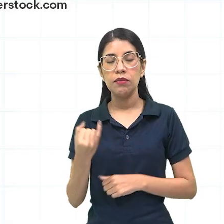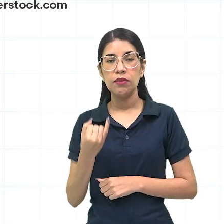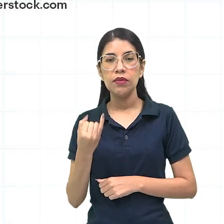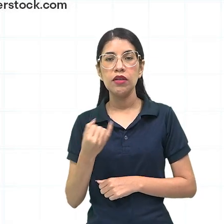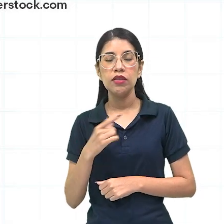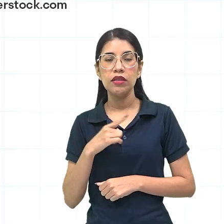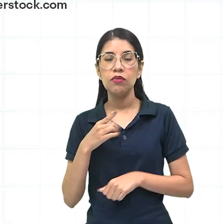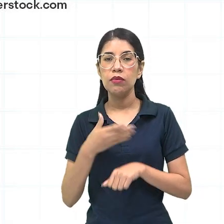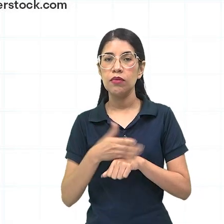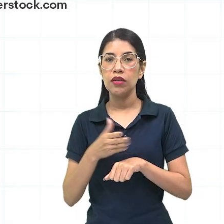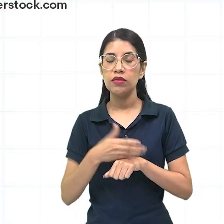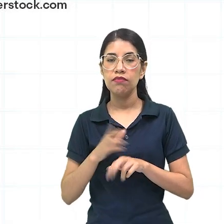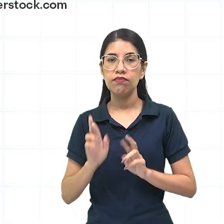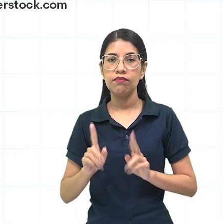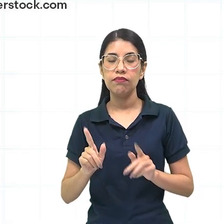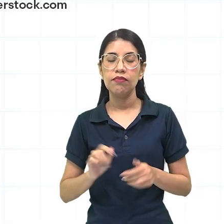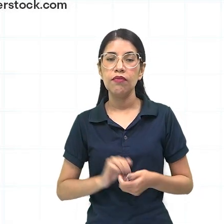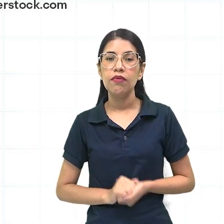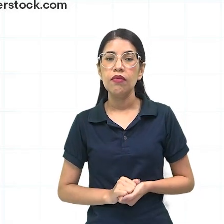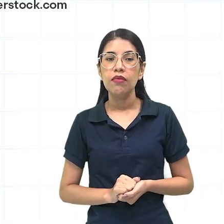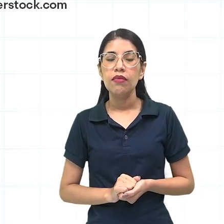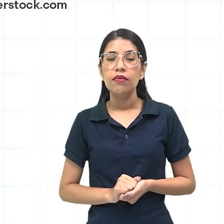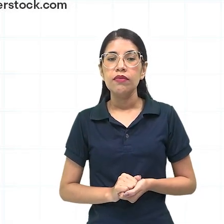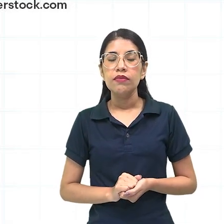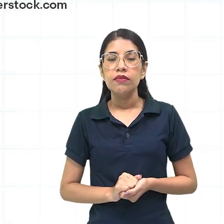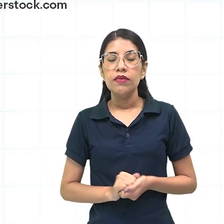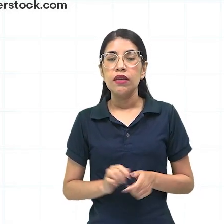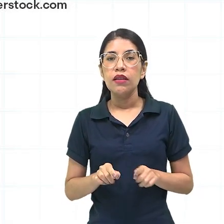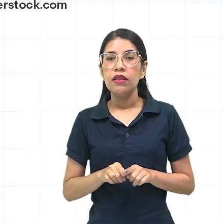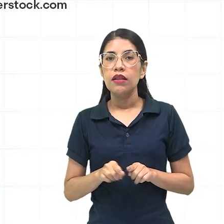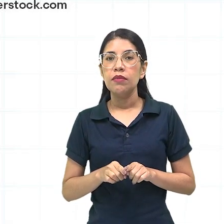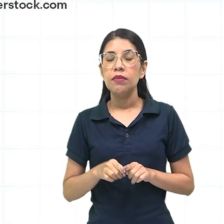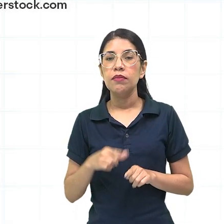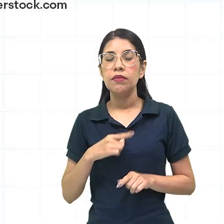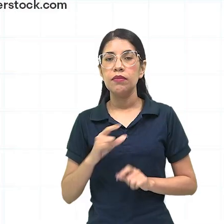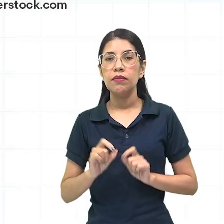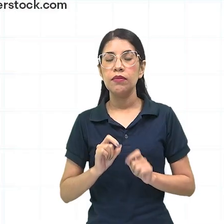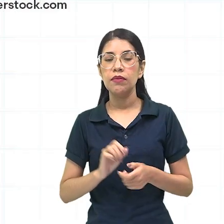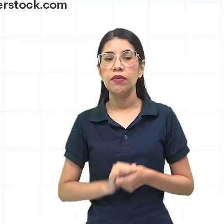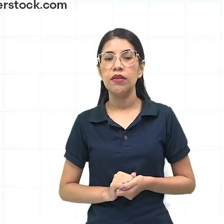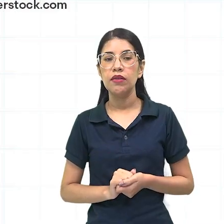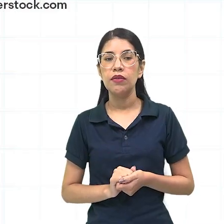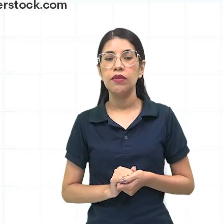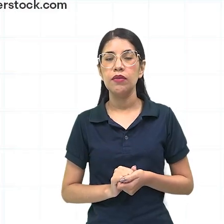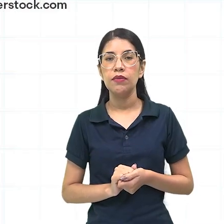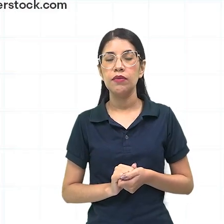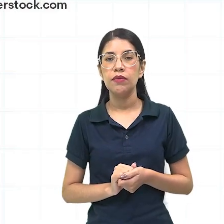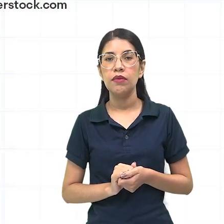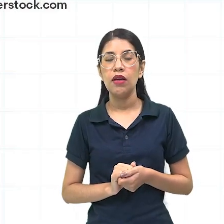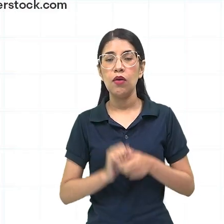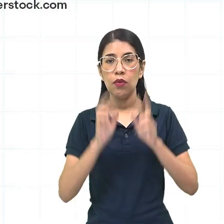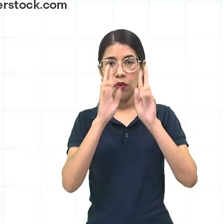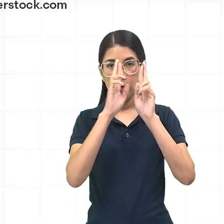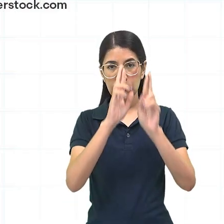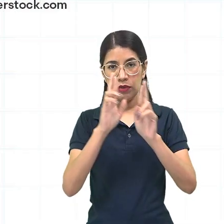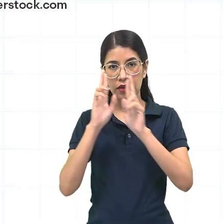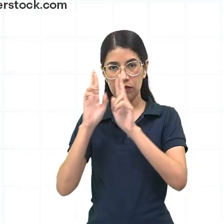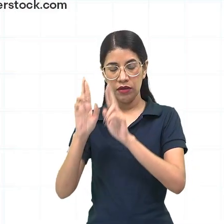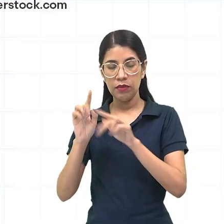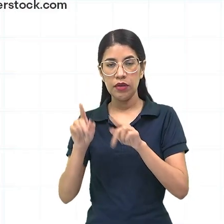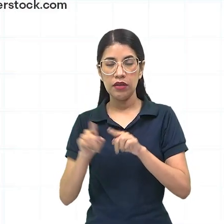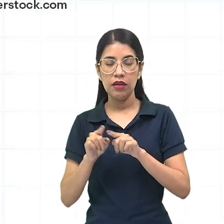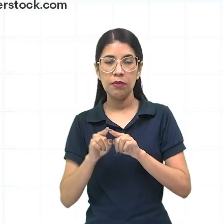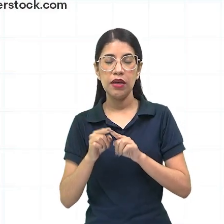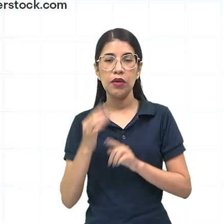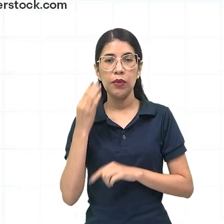tipo de prática. Além disso, as lutas também promovem o respeito entre os concorrentes e a compreensão